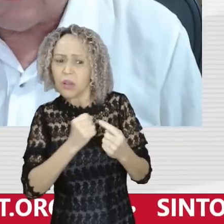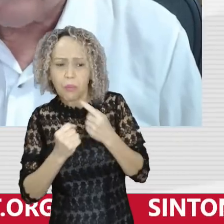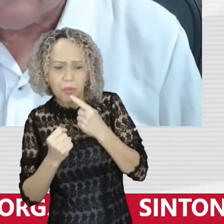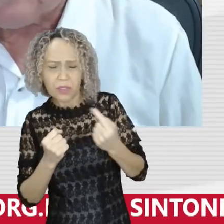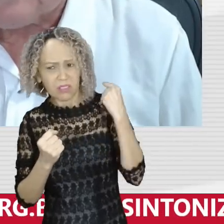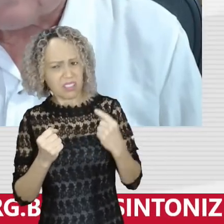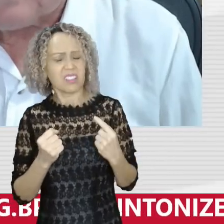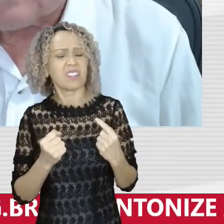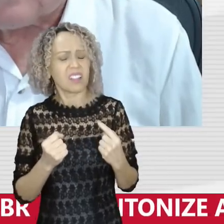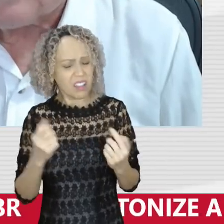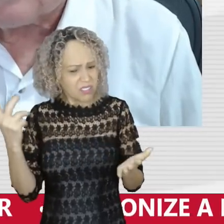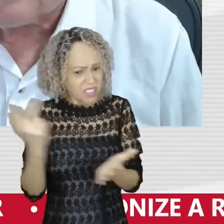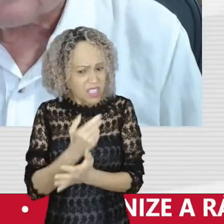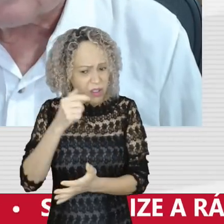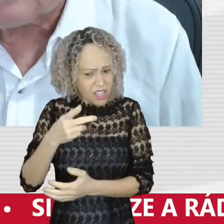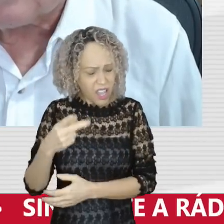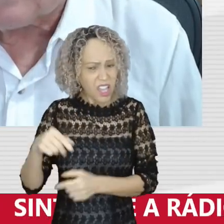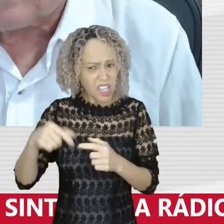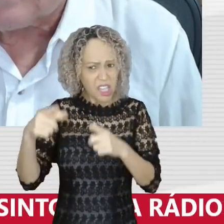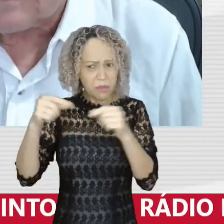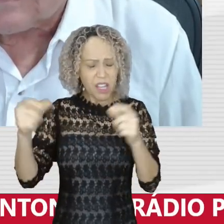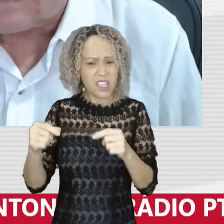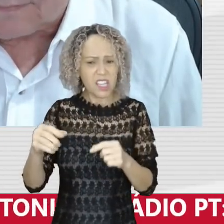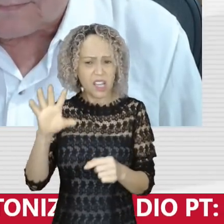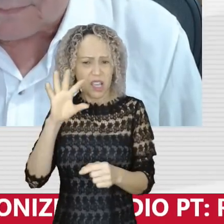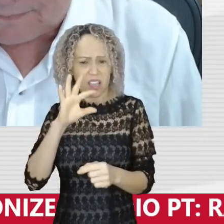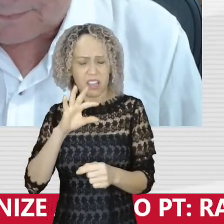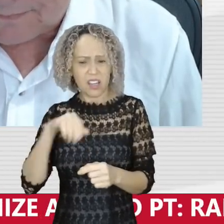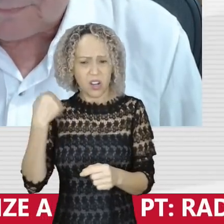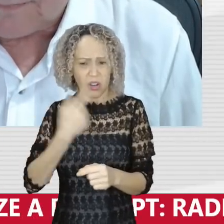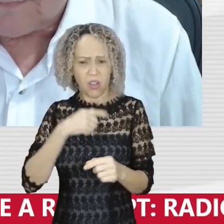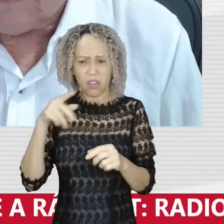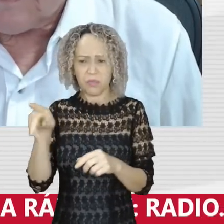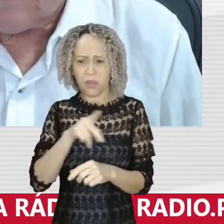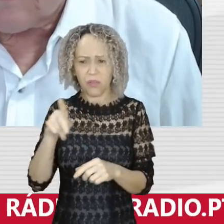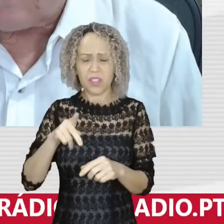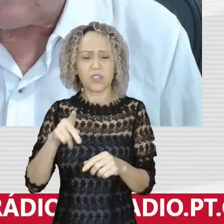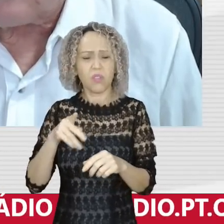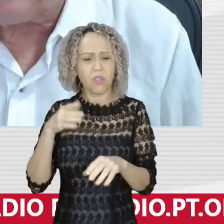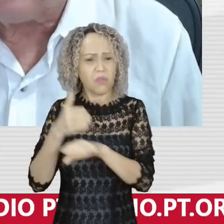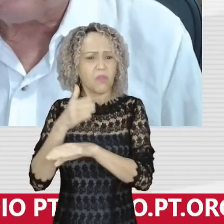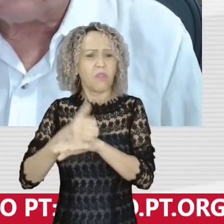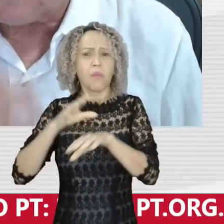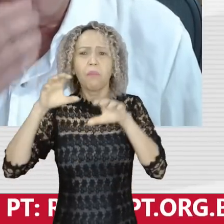assistir uma cena como a que nós estamos assistindo ultimamente, eu tive